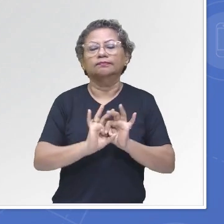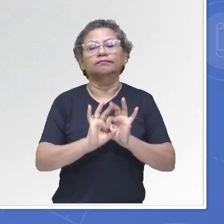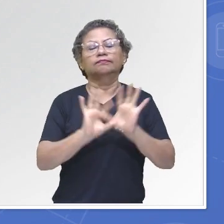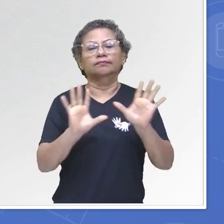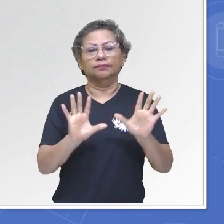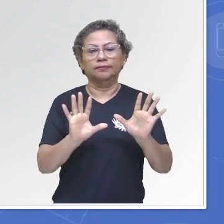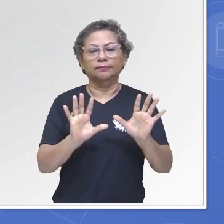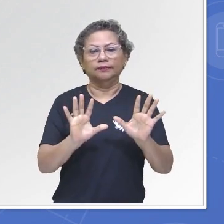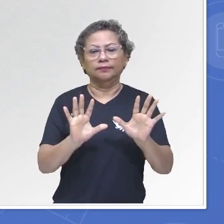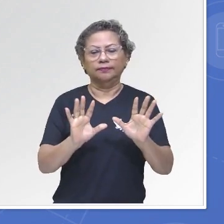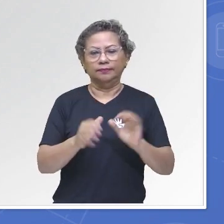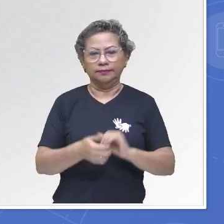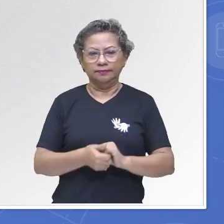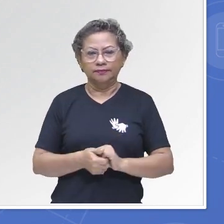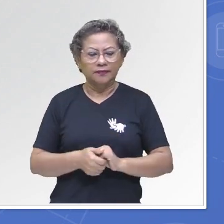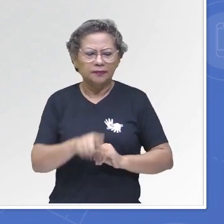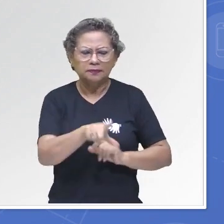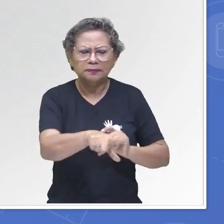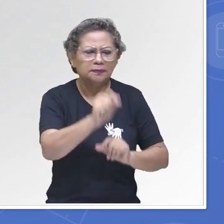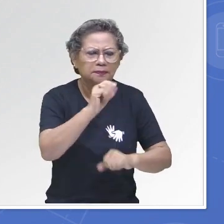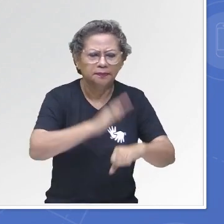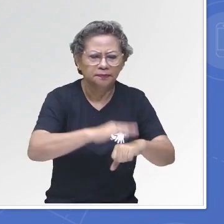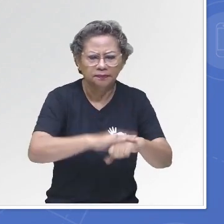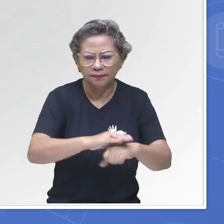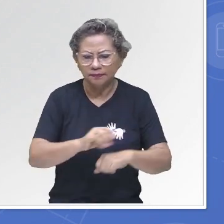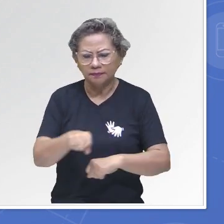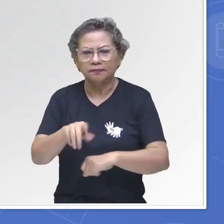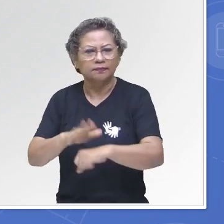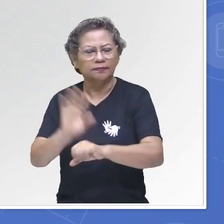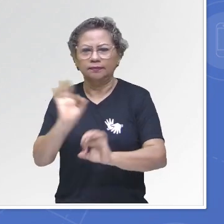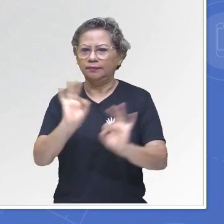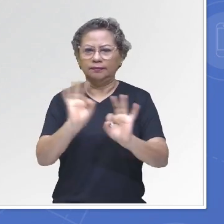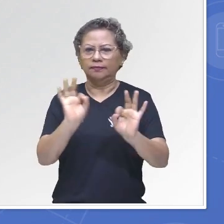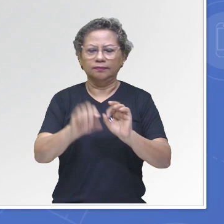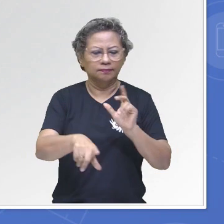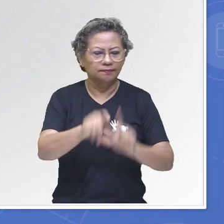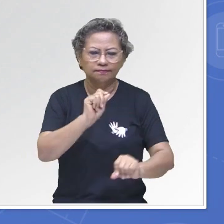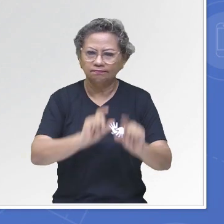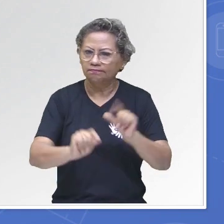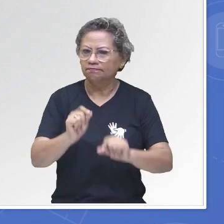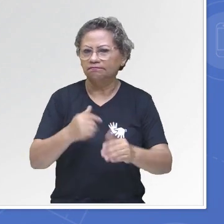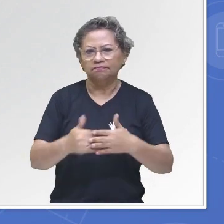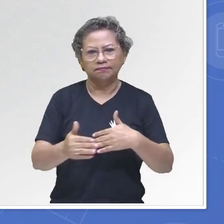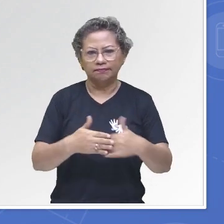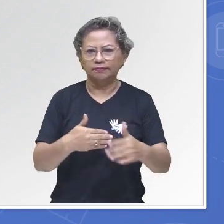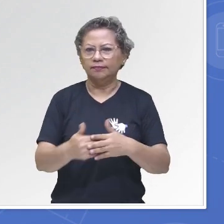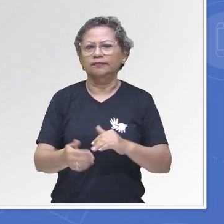não privilegia uma escolha, né? É totalmente aleatório. E